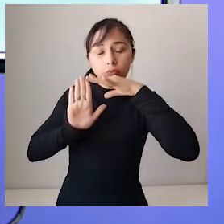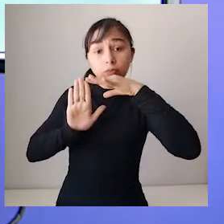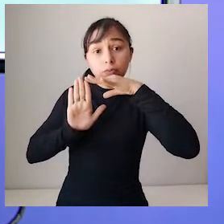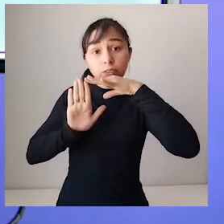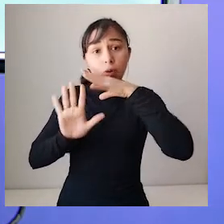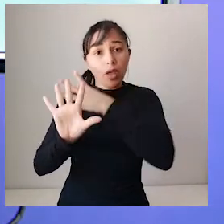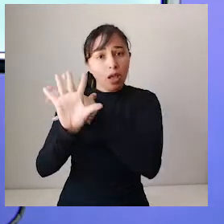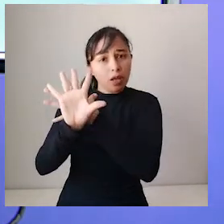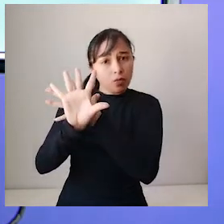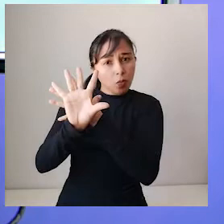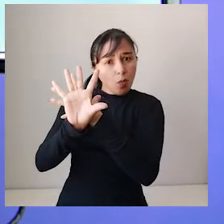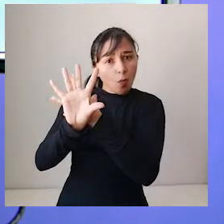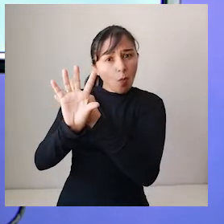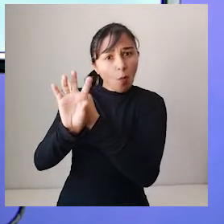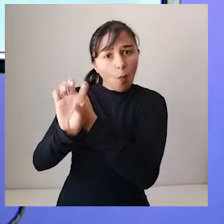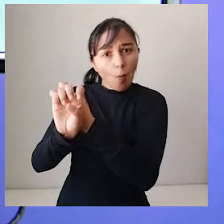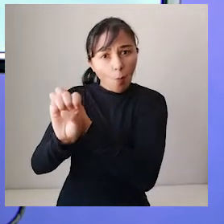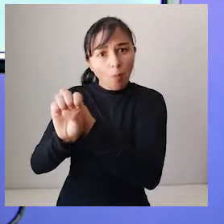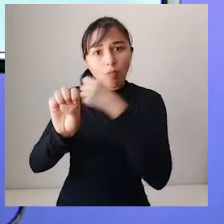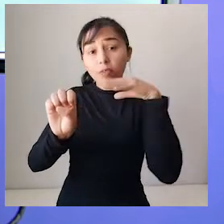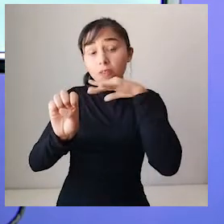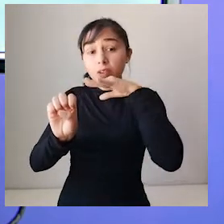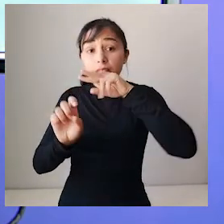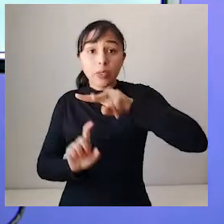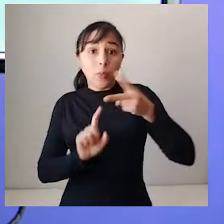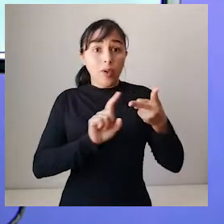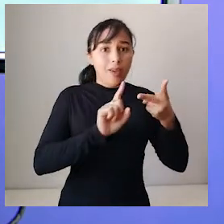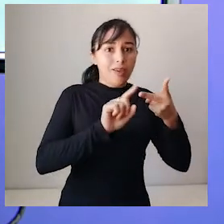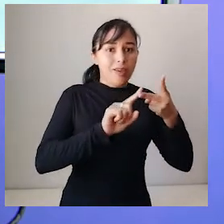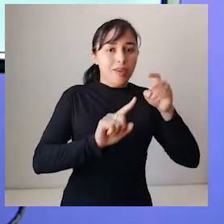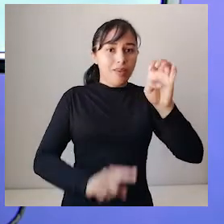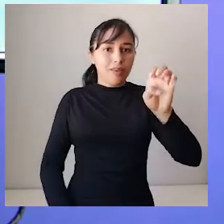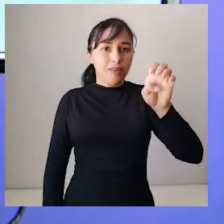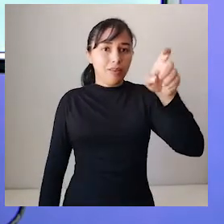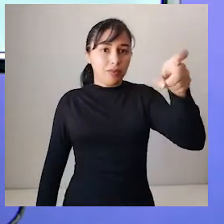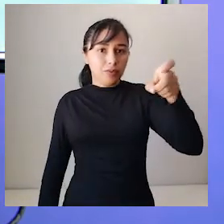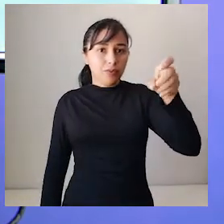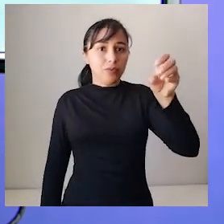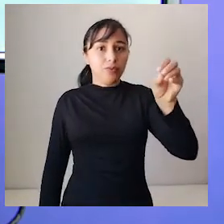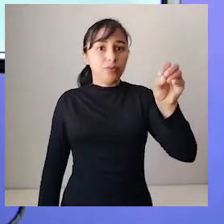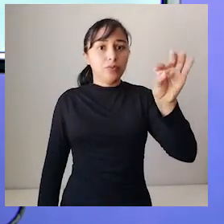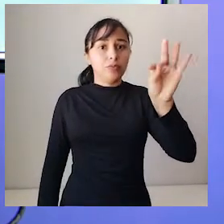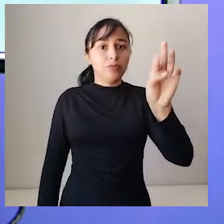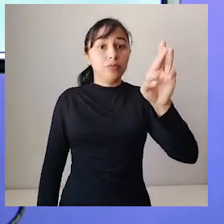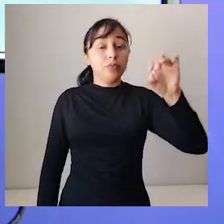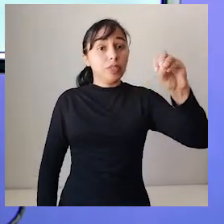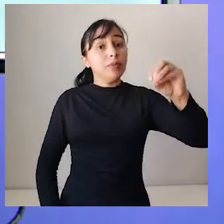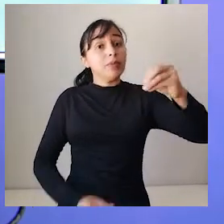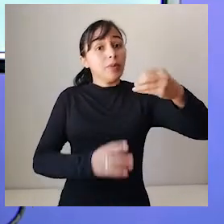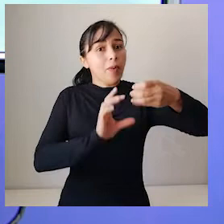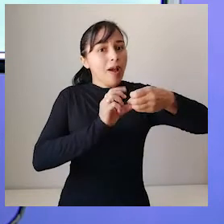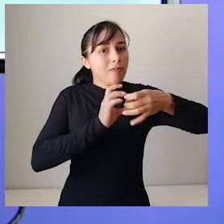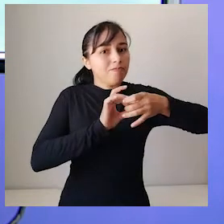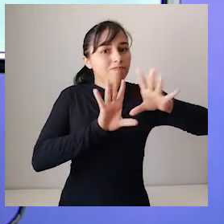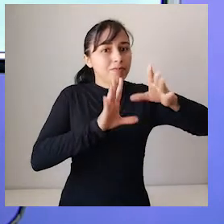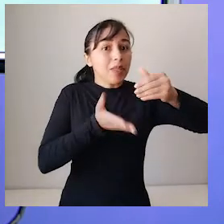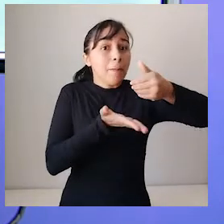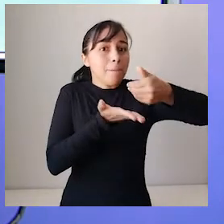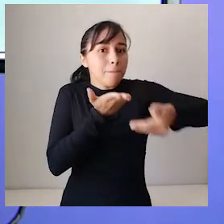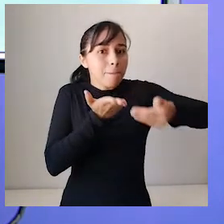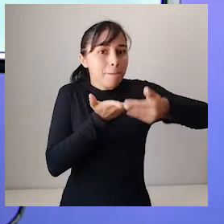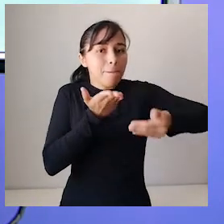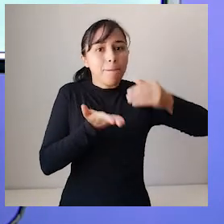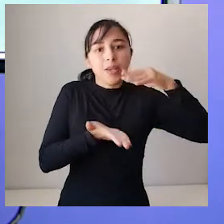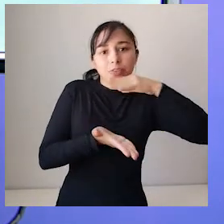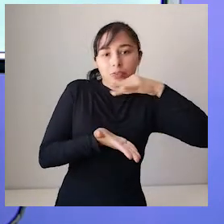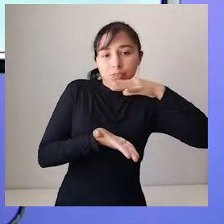mais quente. Enquanto os processos exotérmicos, há perda de energia. Então, fusão, que